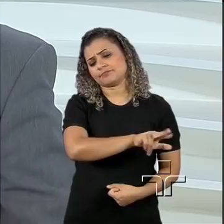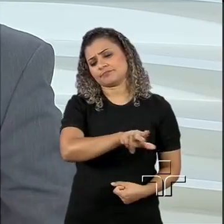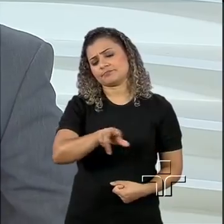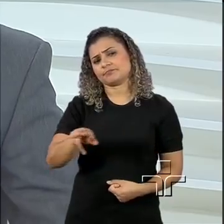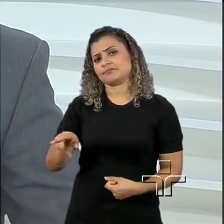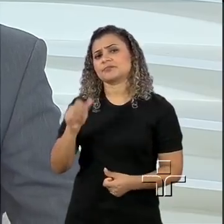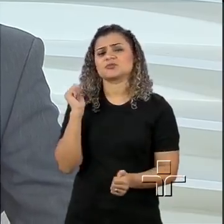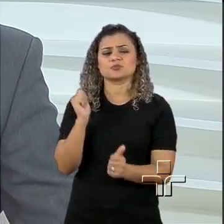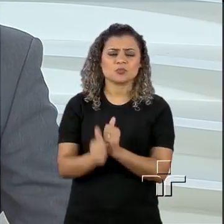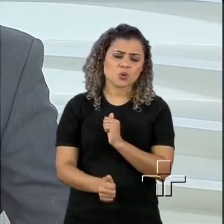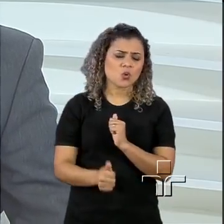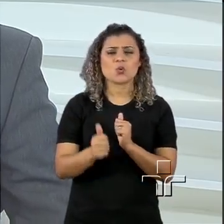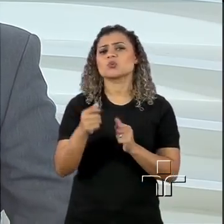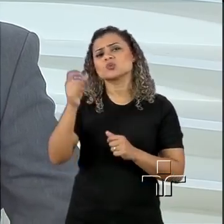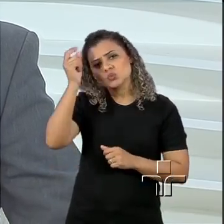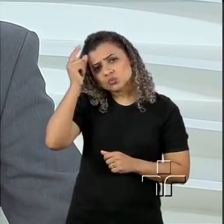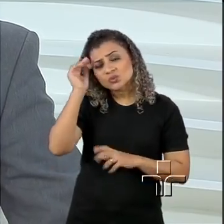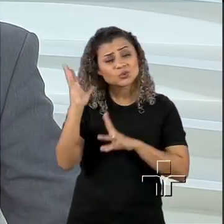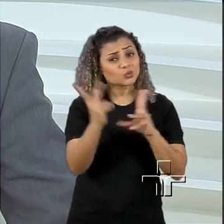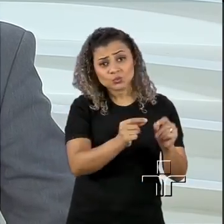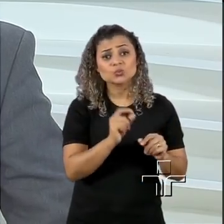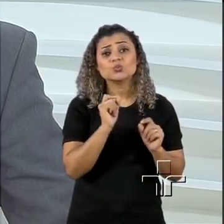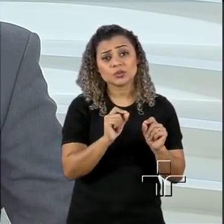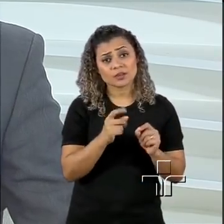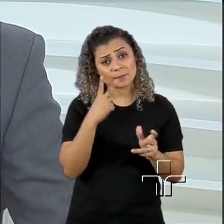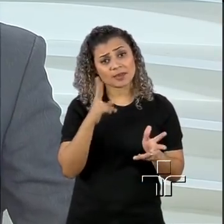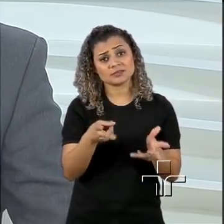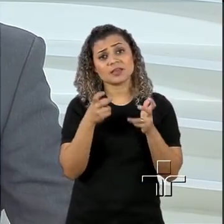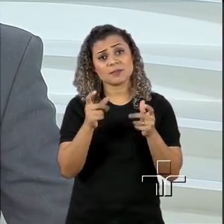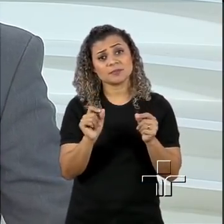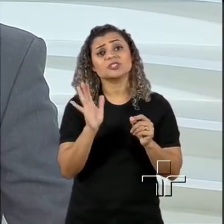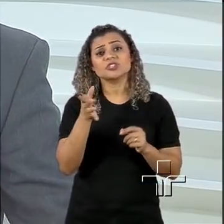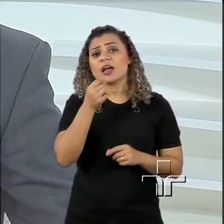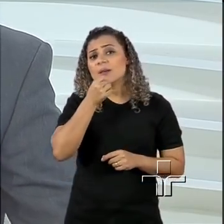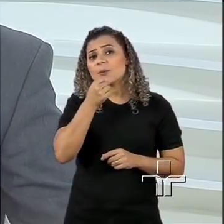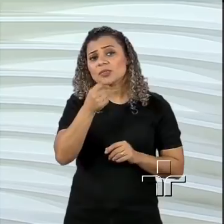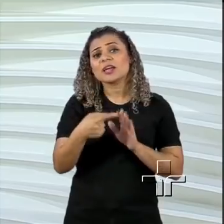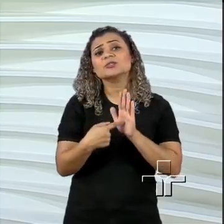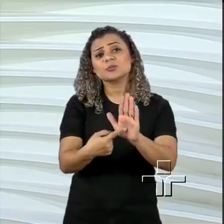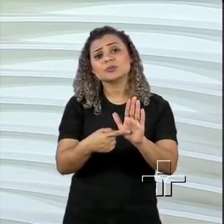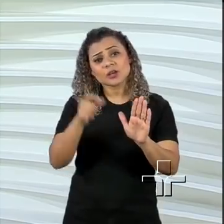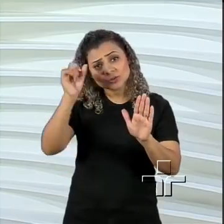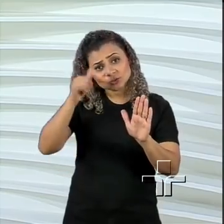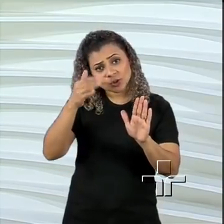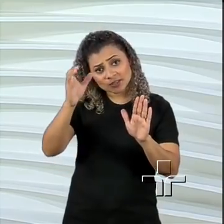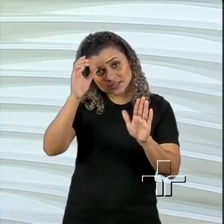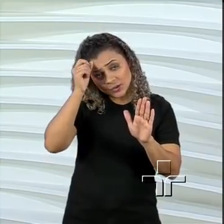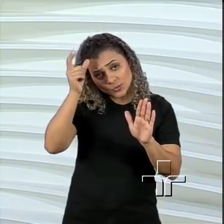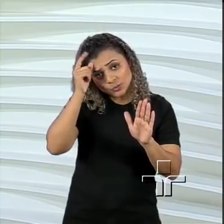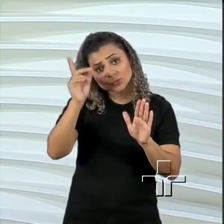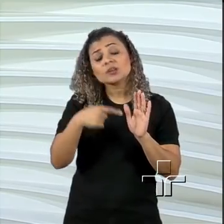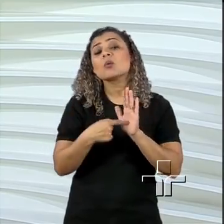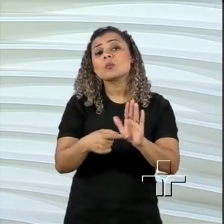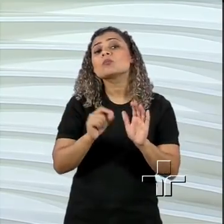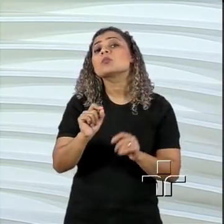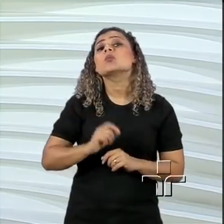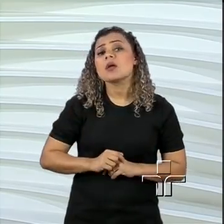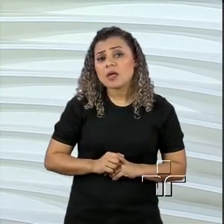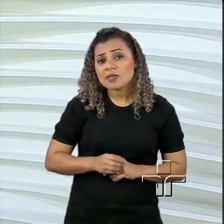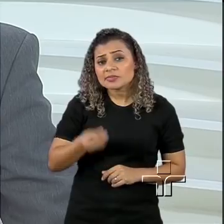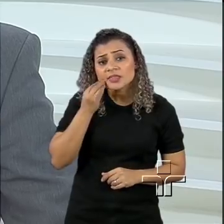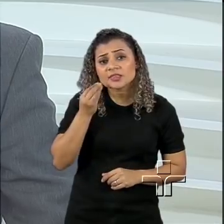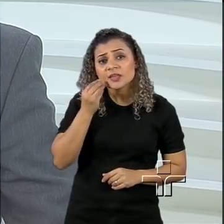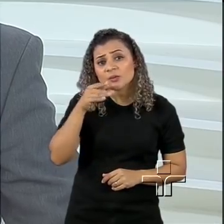seja no esporte, na cultura, enfim. E agora acabamos de ouvir a reportagem do Jornal da Cultura falando da tentativa do